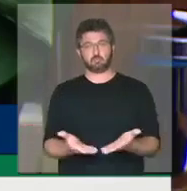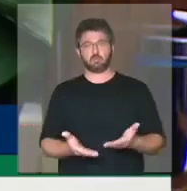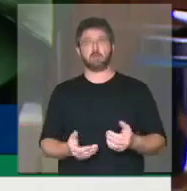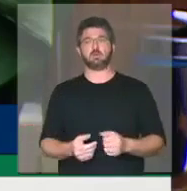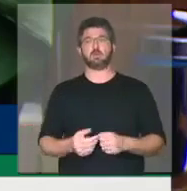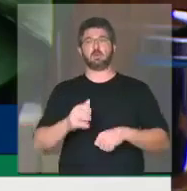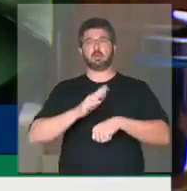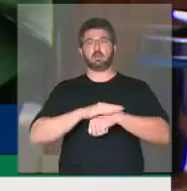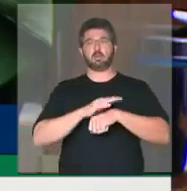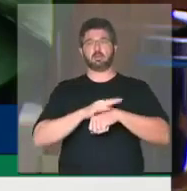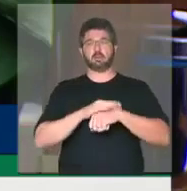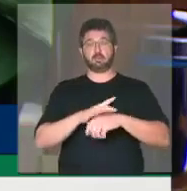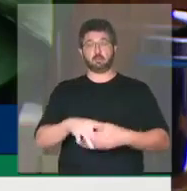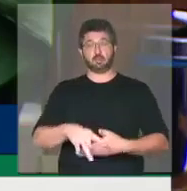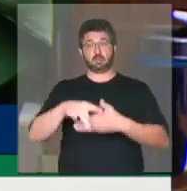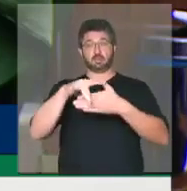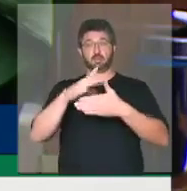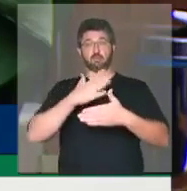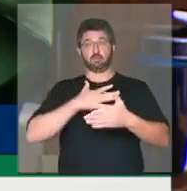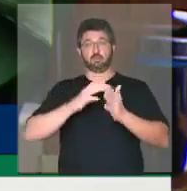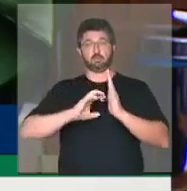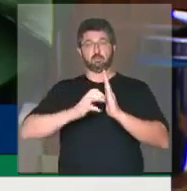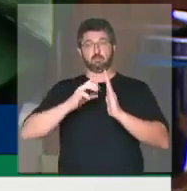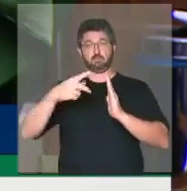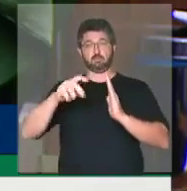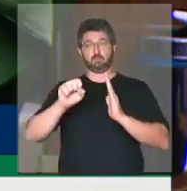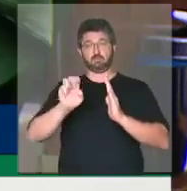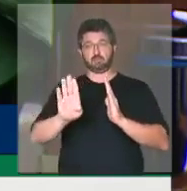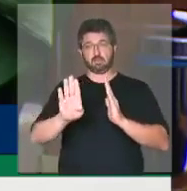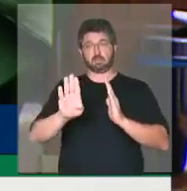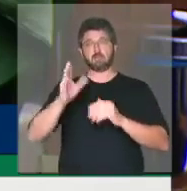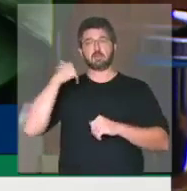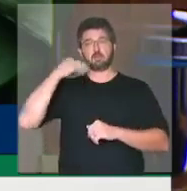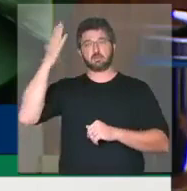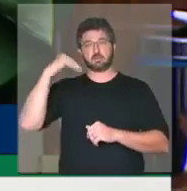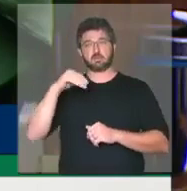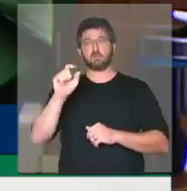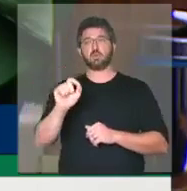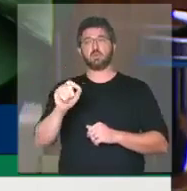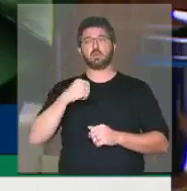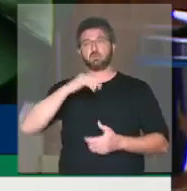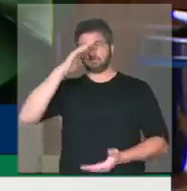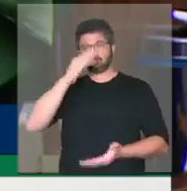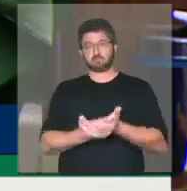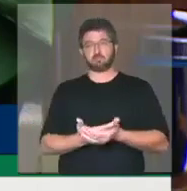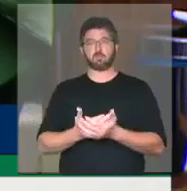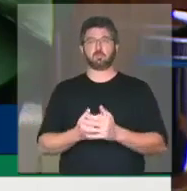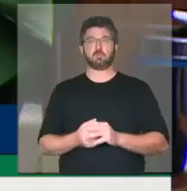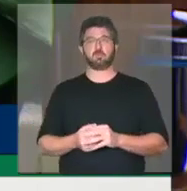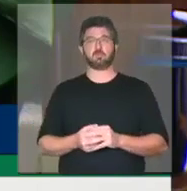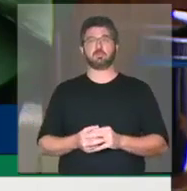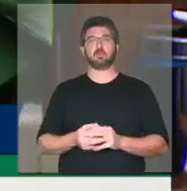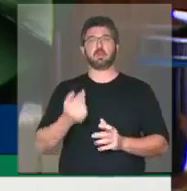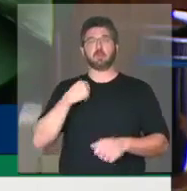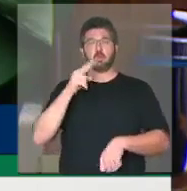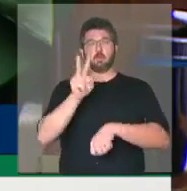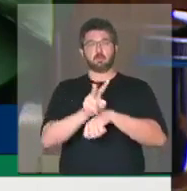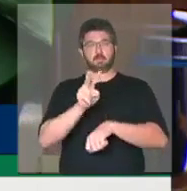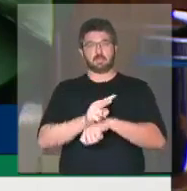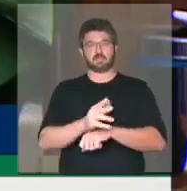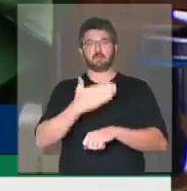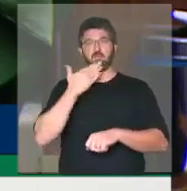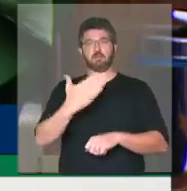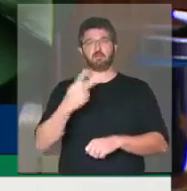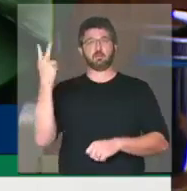esse tempo de líder do meu partido, PSB, sabendo, e estou convicto disso, de que velei por